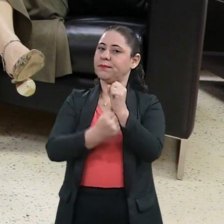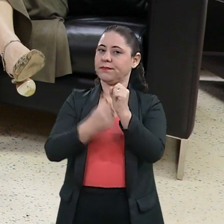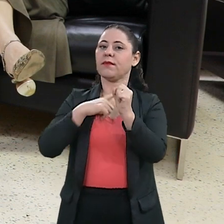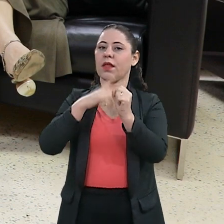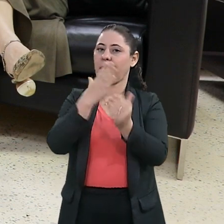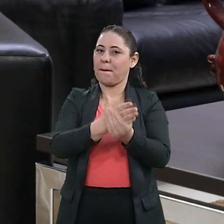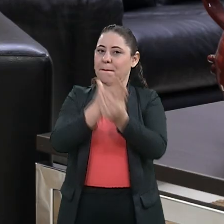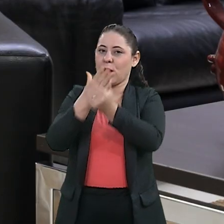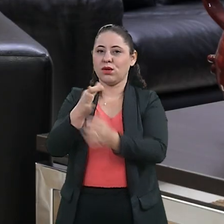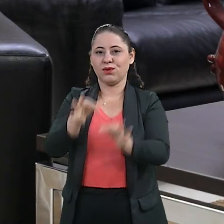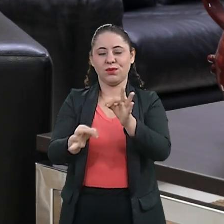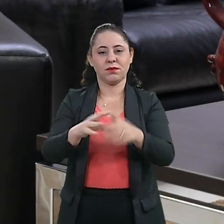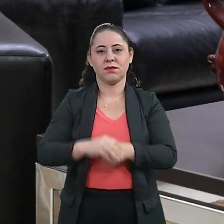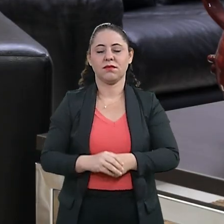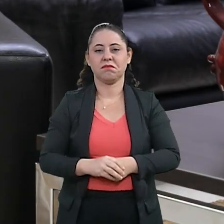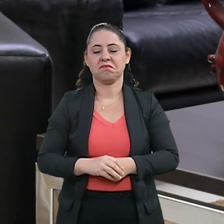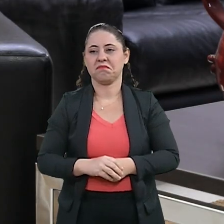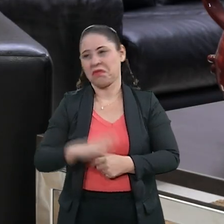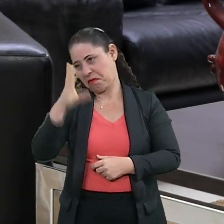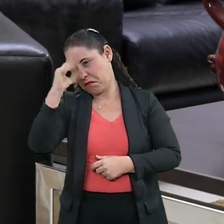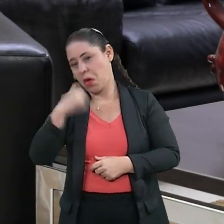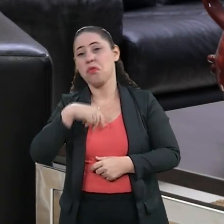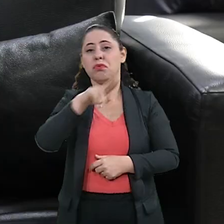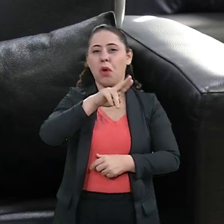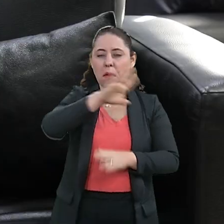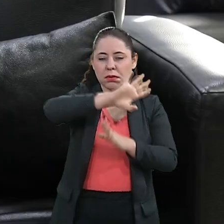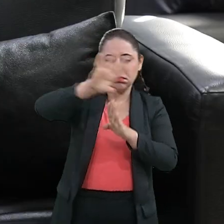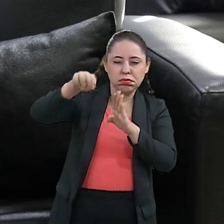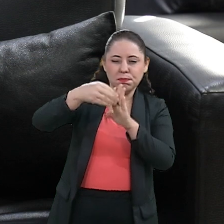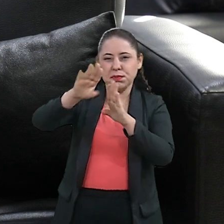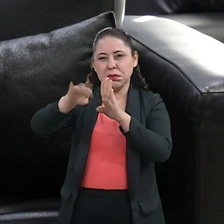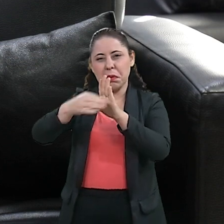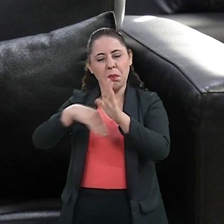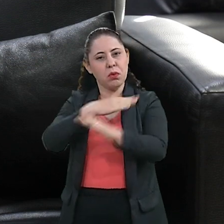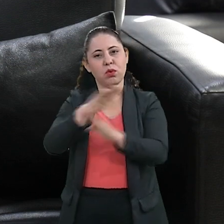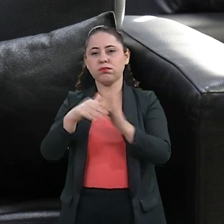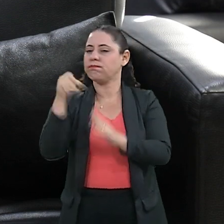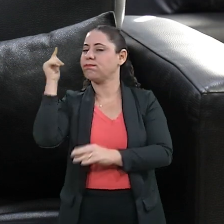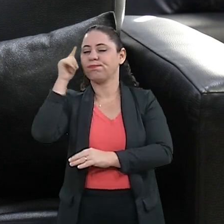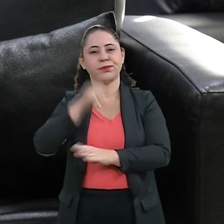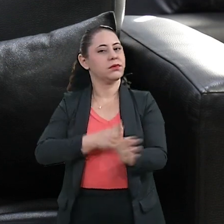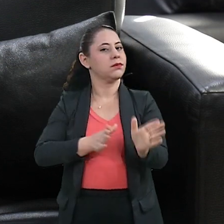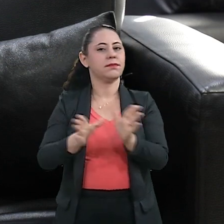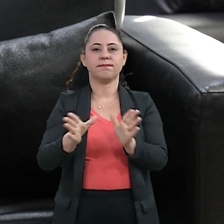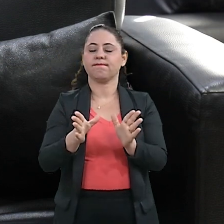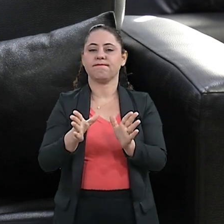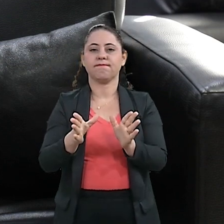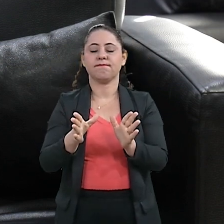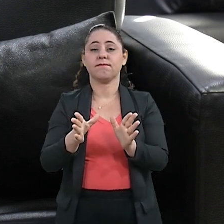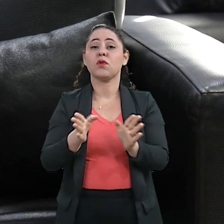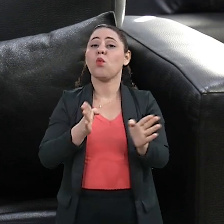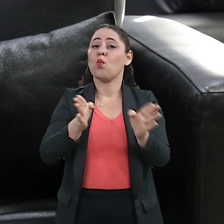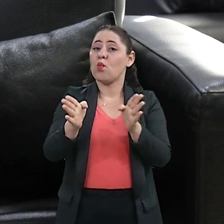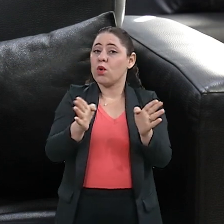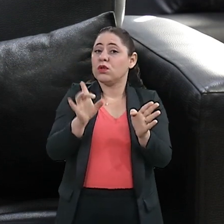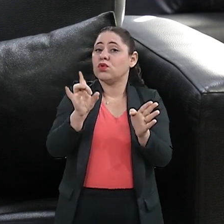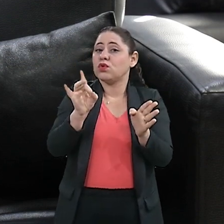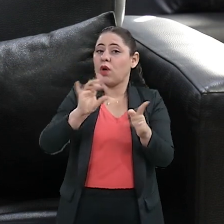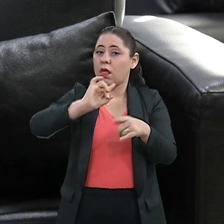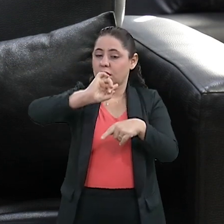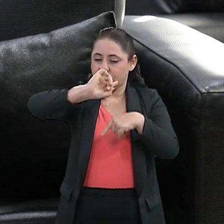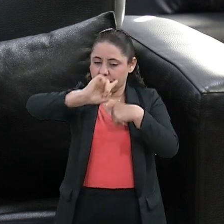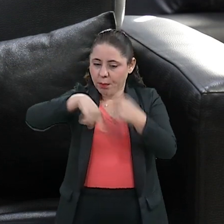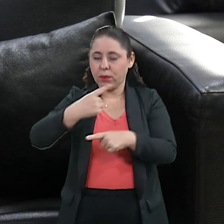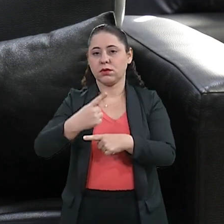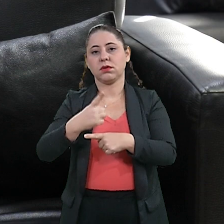sigilo processual. Então, não adianta entrar com o nome completo, não vai conseguir o acesso. O acesso é